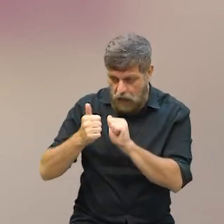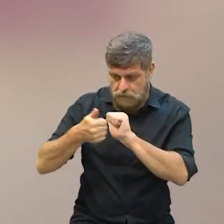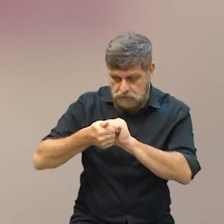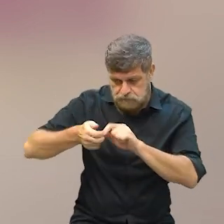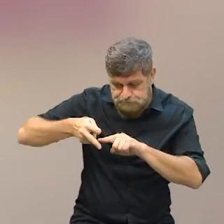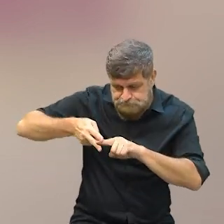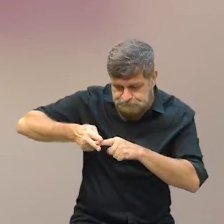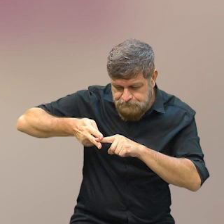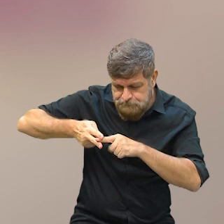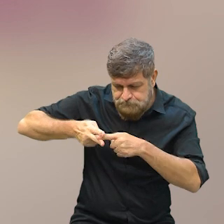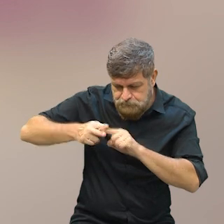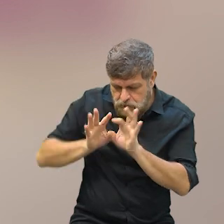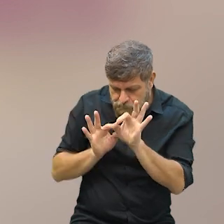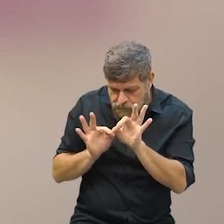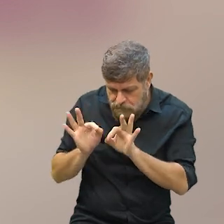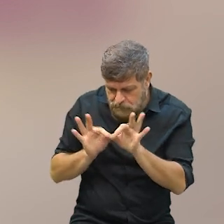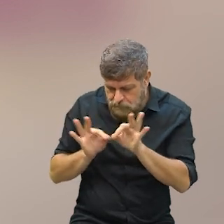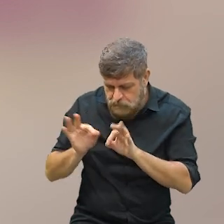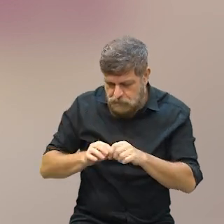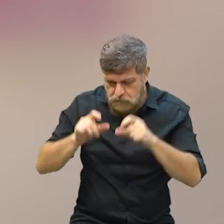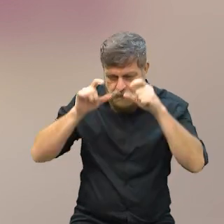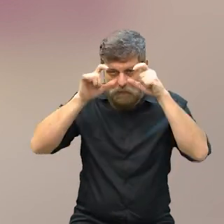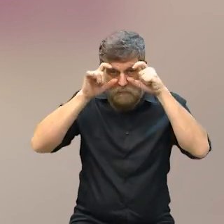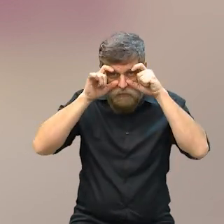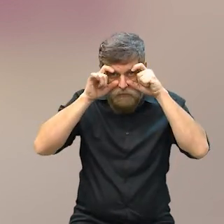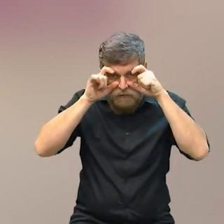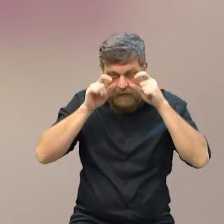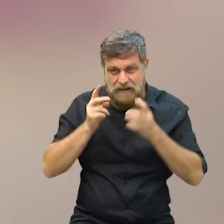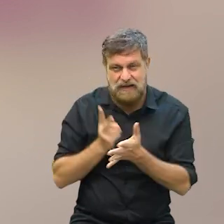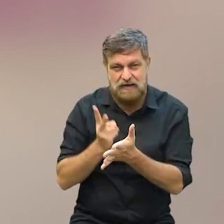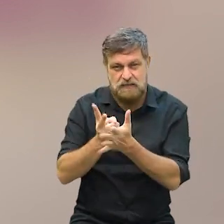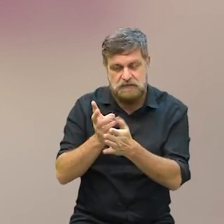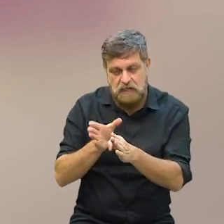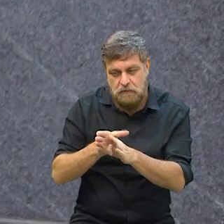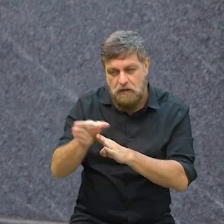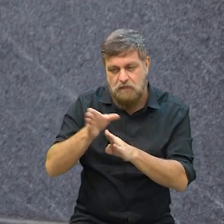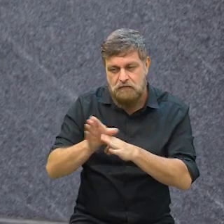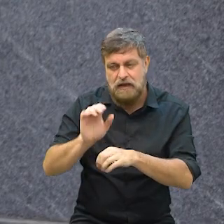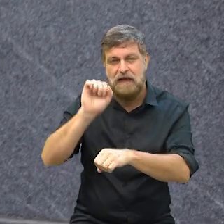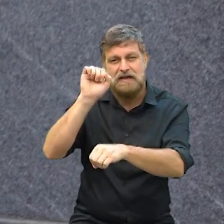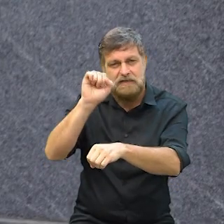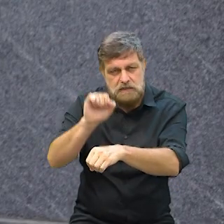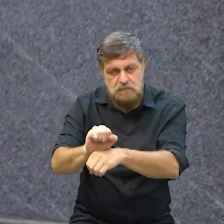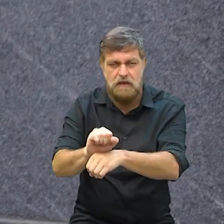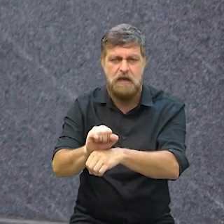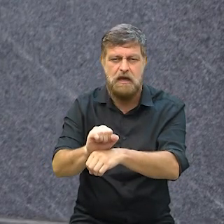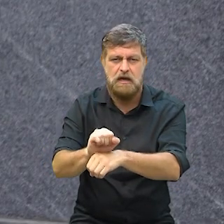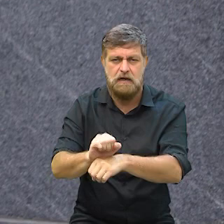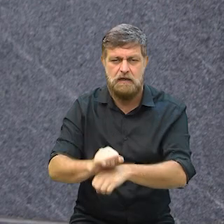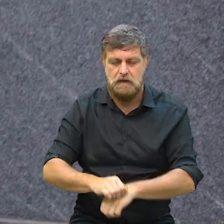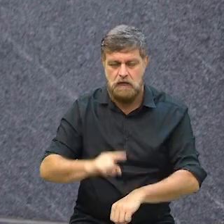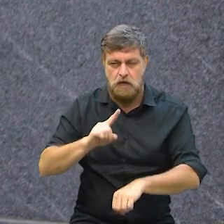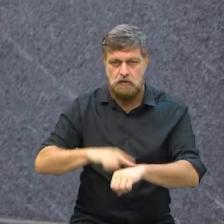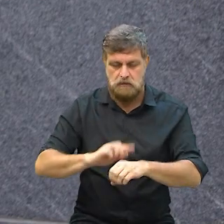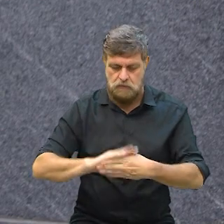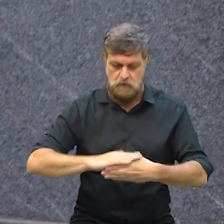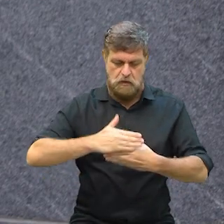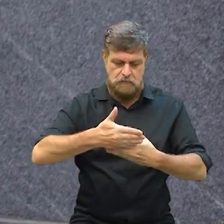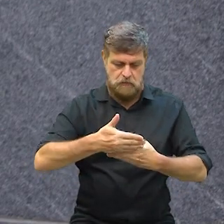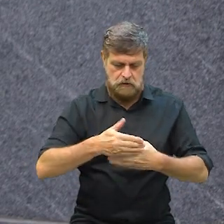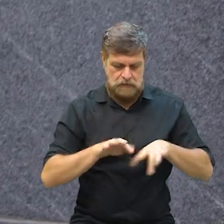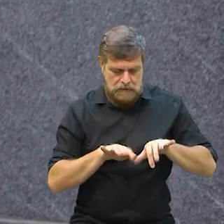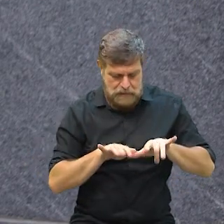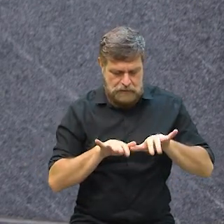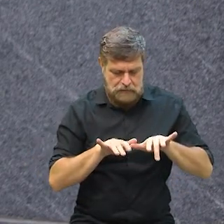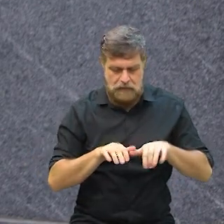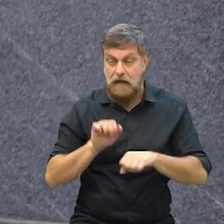corrigido, né? E sempre, o que a gente sempre recomenda é pausas, né, enquanto está usando o